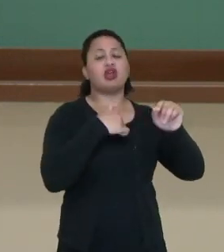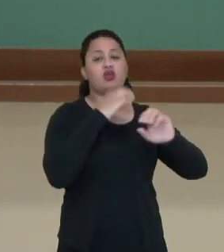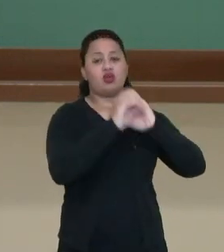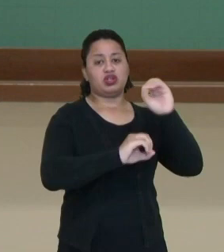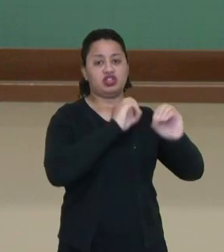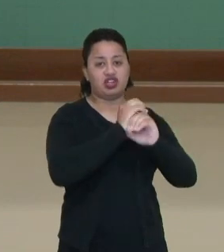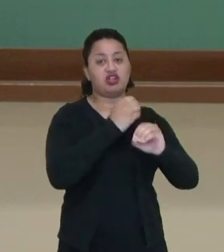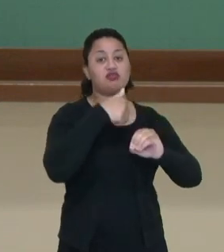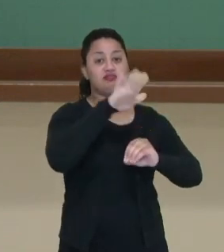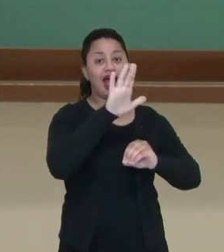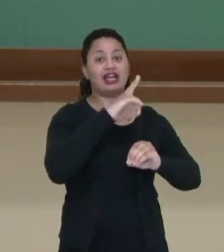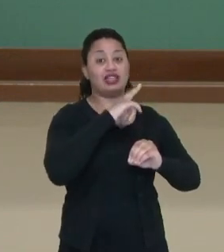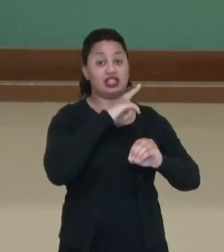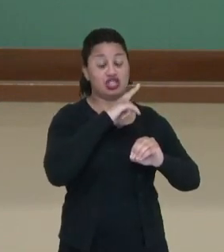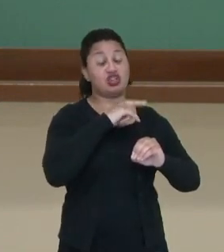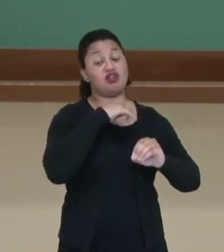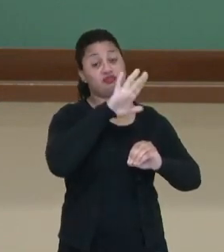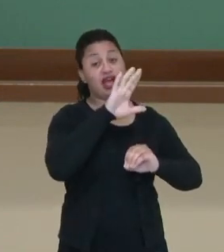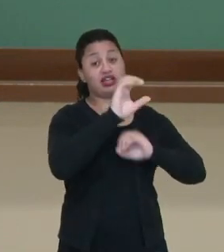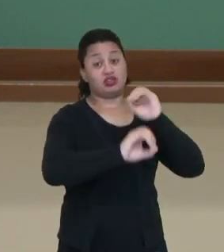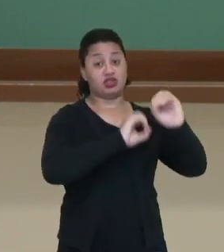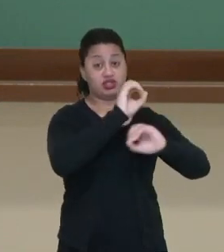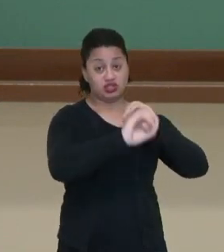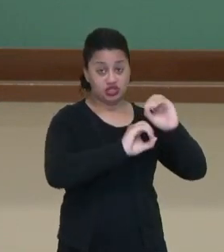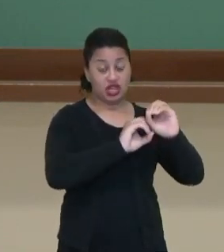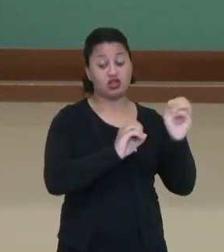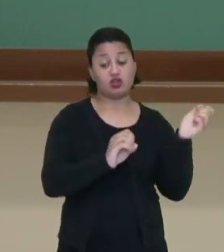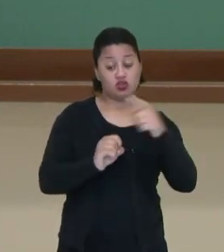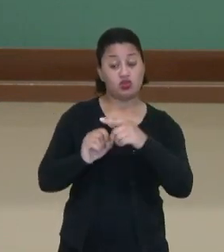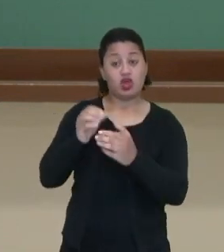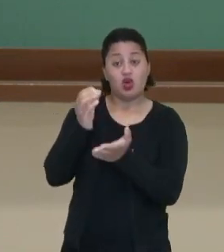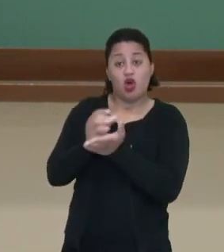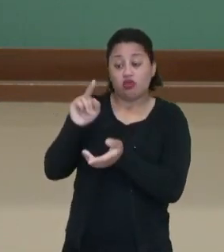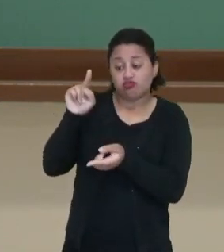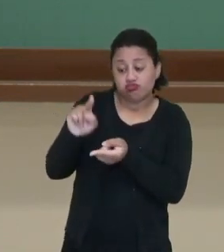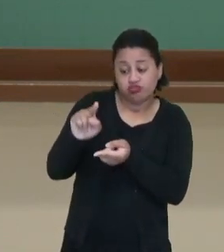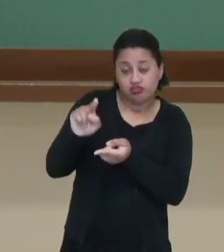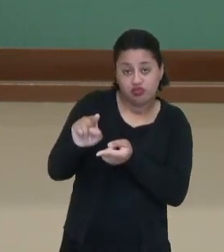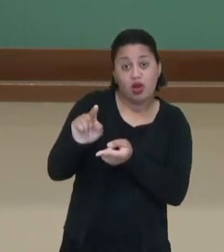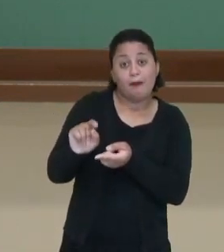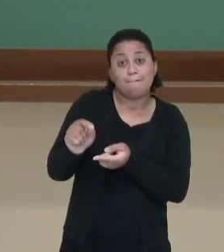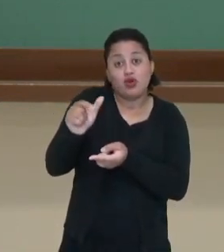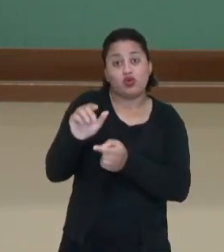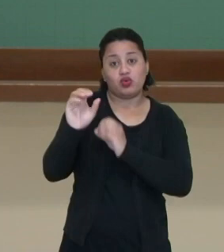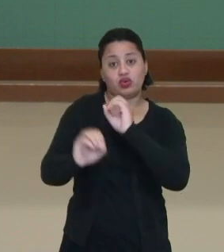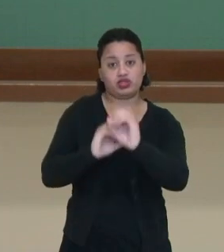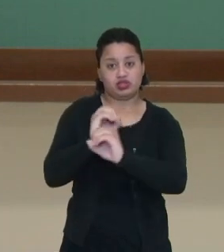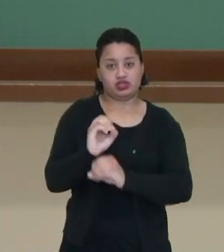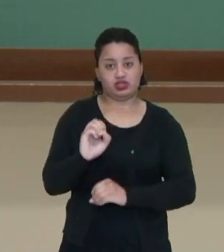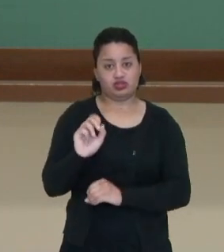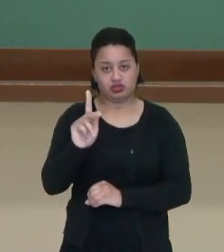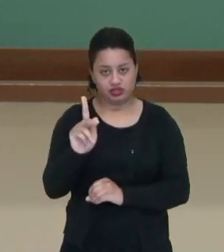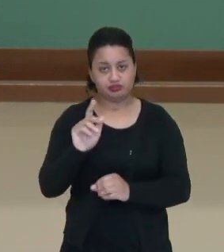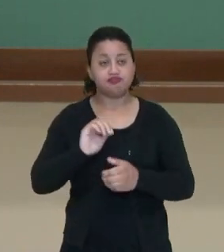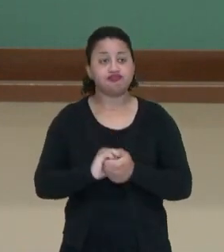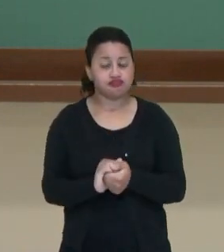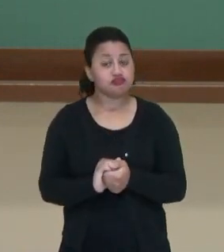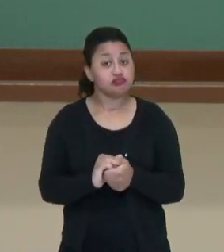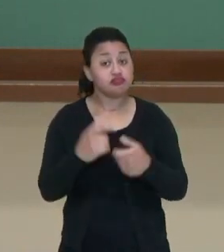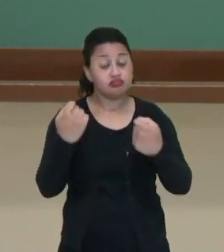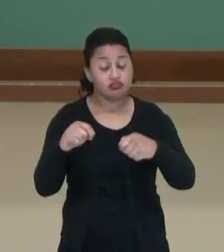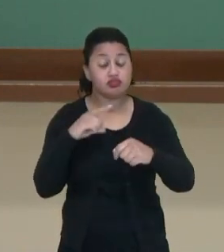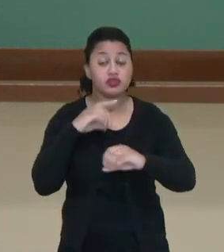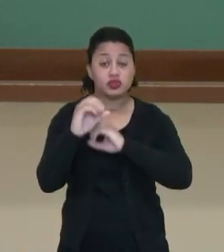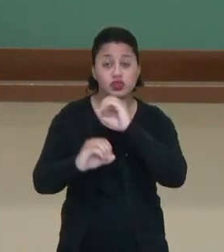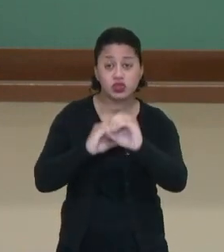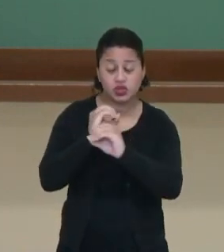oxigênio, né? Ou seja, teve mais espaço para o oxigênio do que no copo menor, ok? Precisa-se do oxigênio, então,